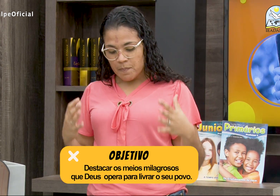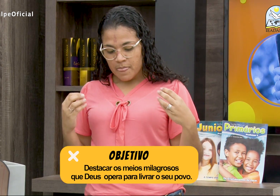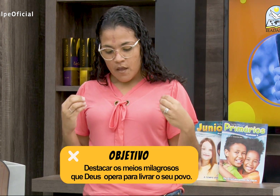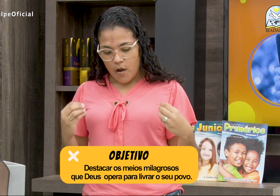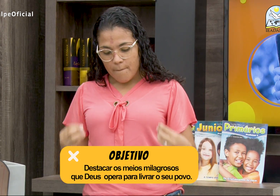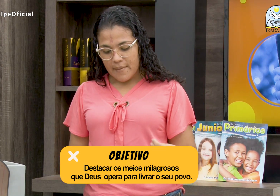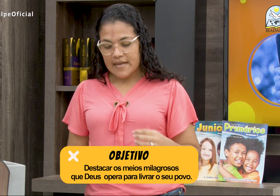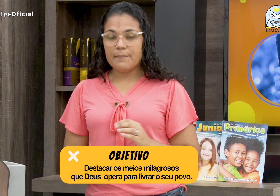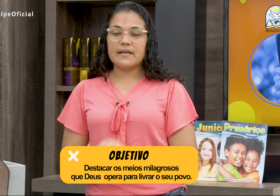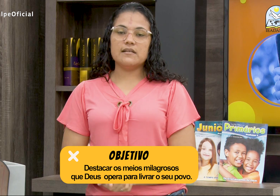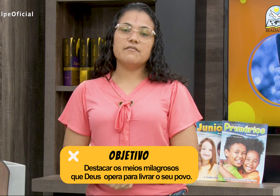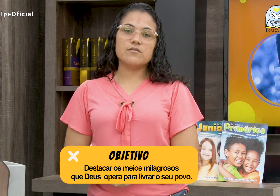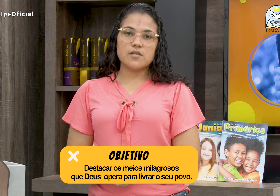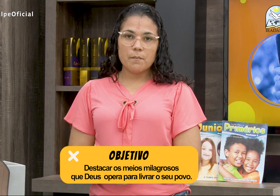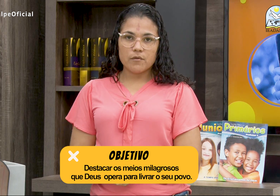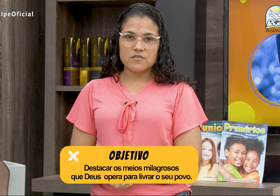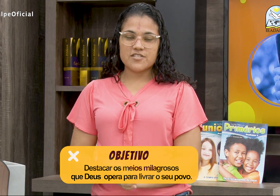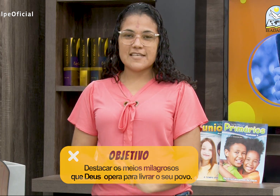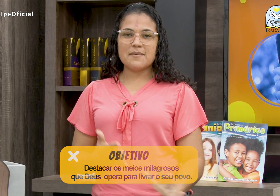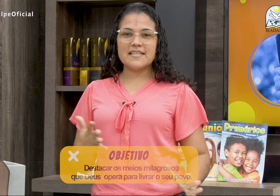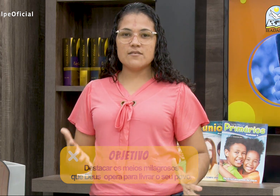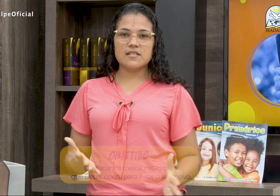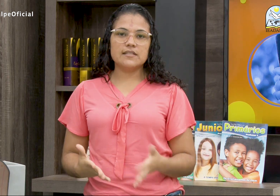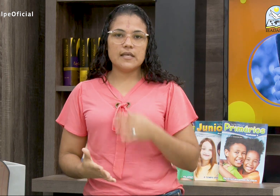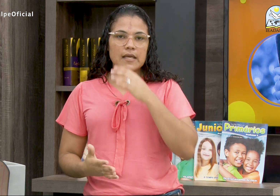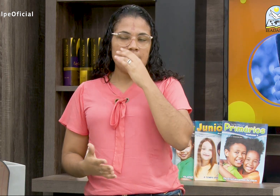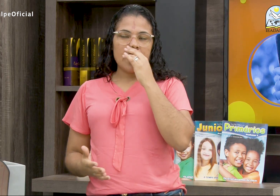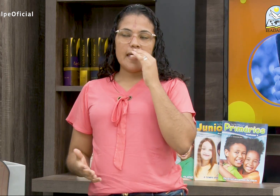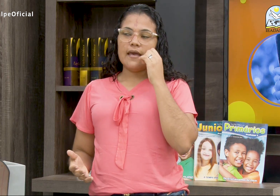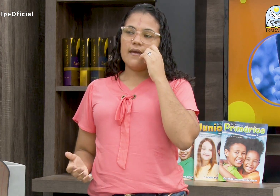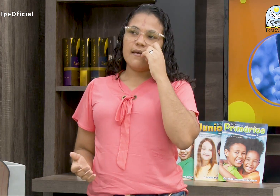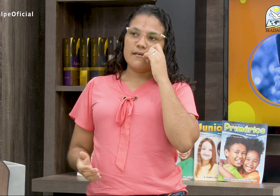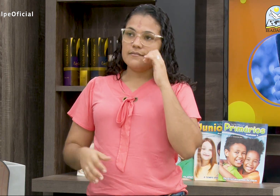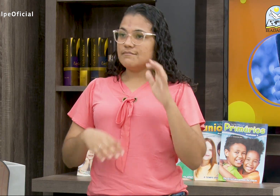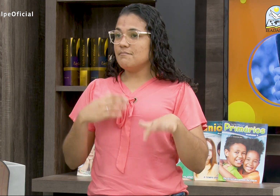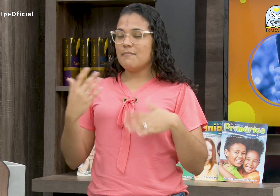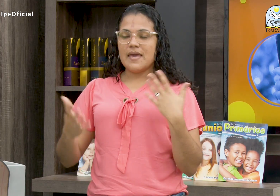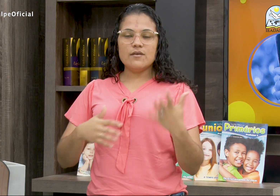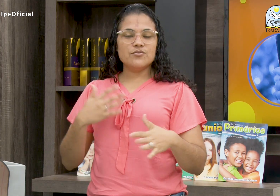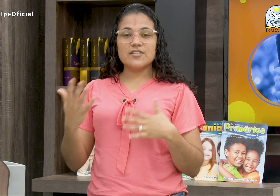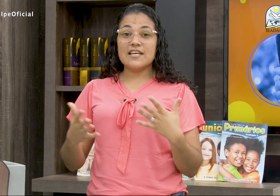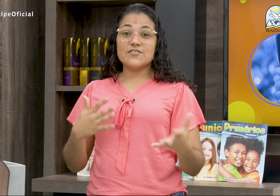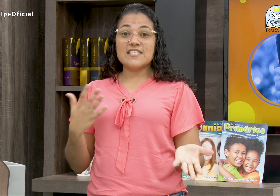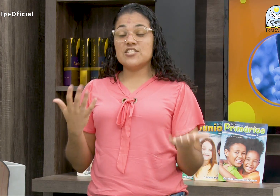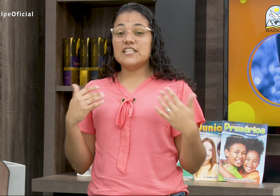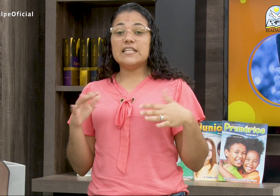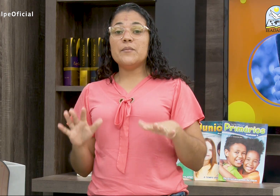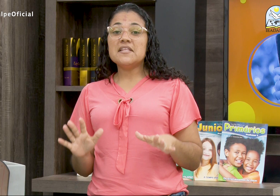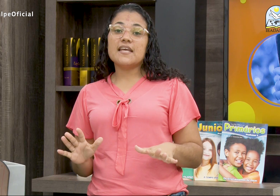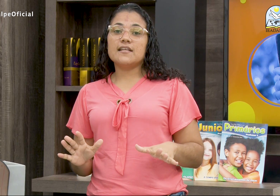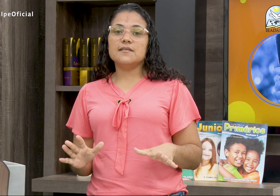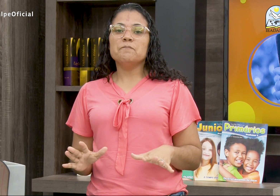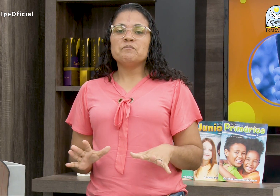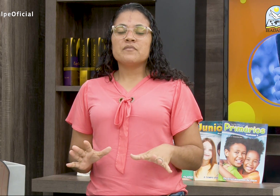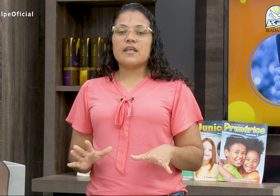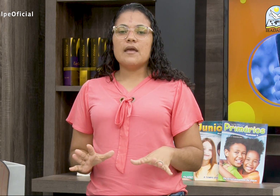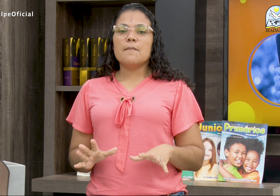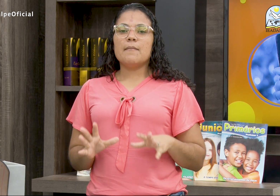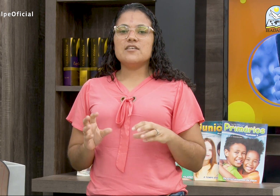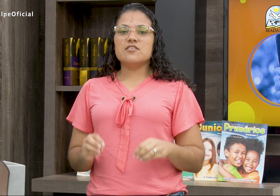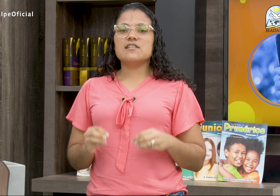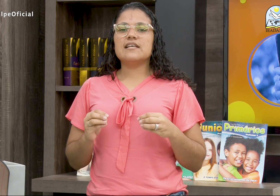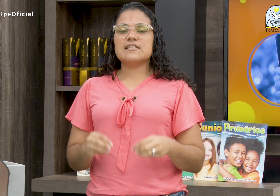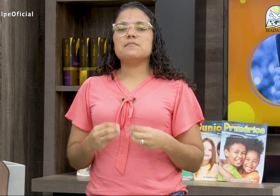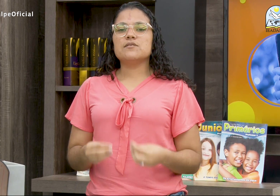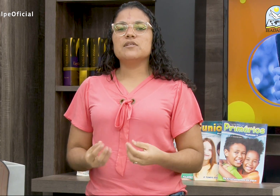Deus opera para levar o seu povo. A gente sabe que Deus ele tem meios que às vezes a gente não entende, né?